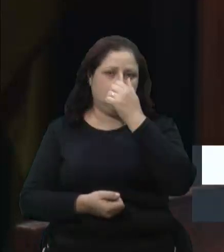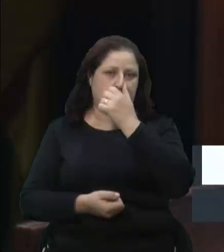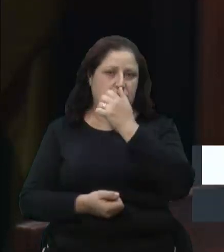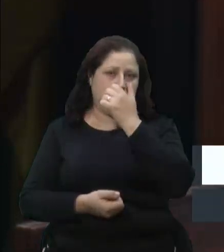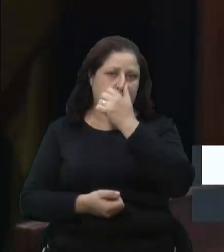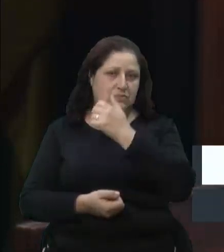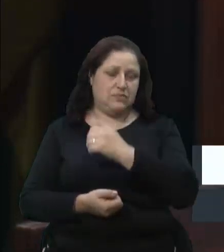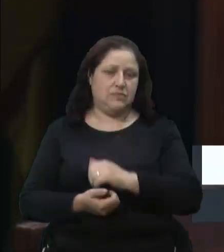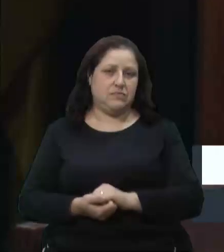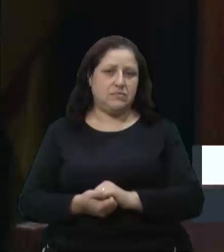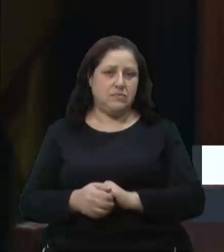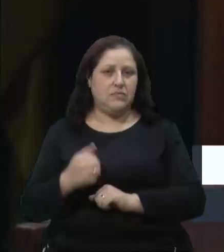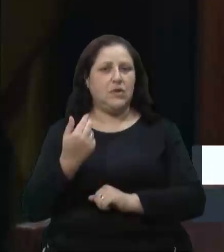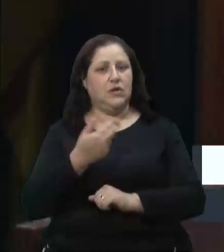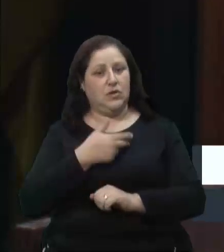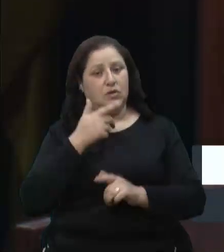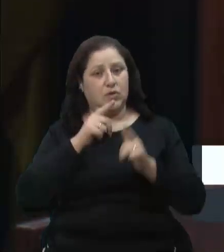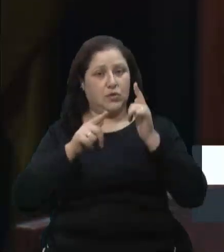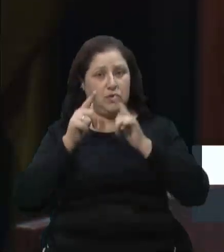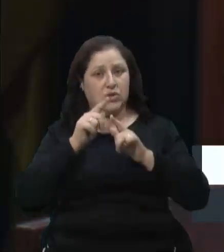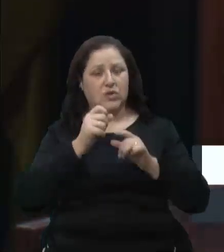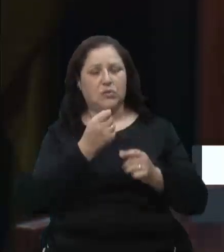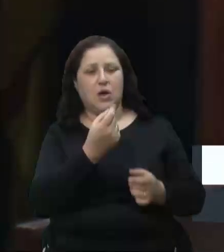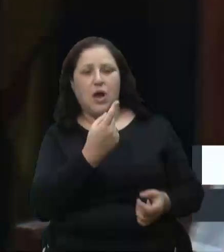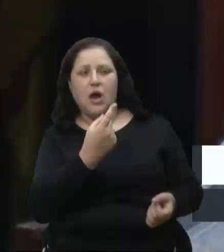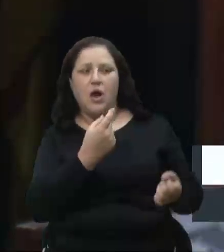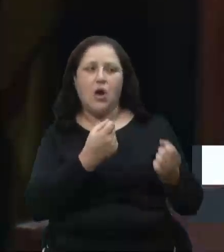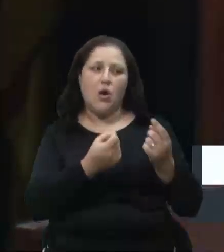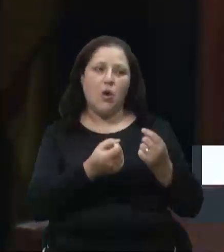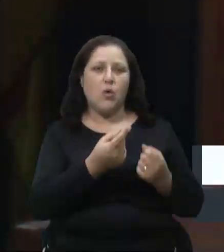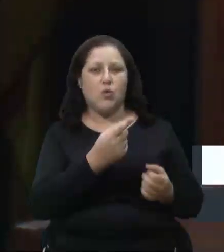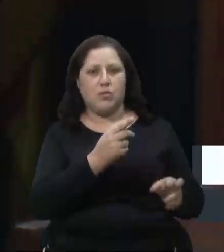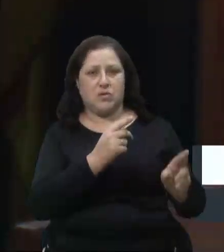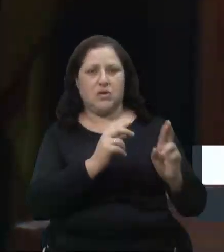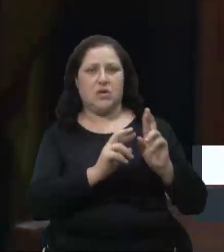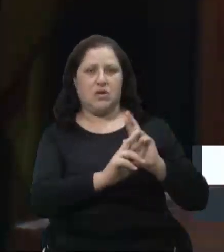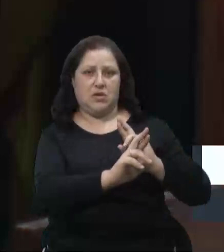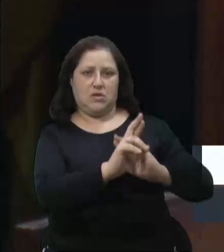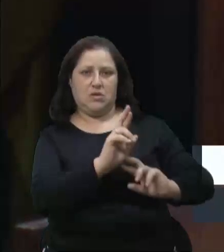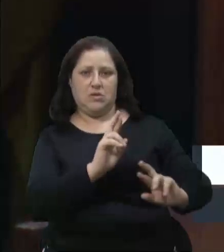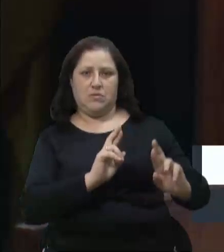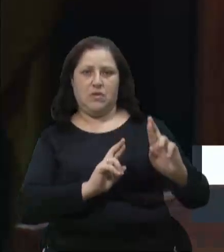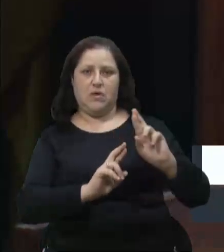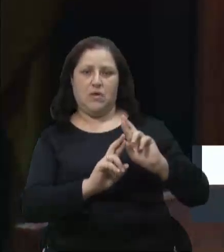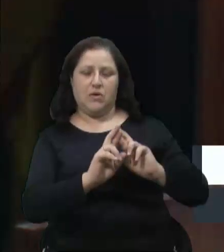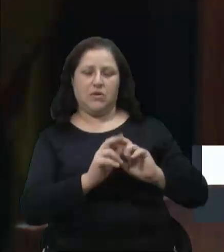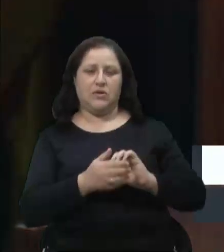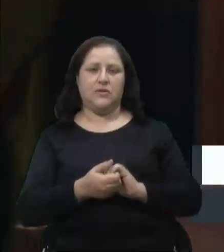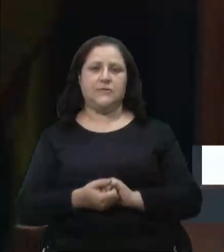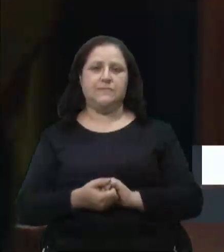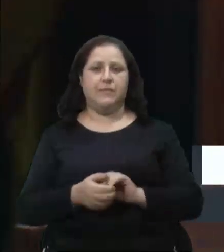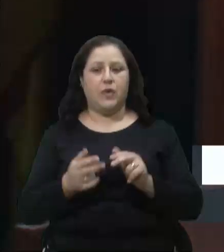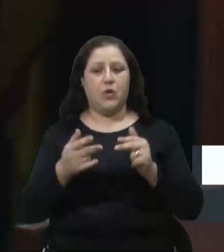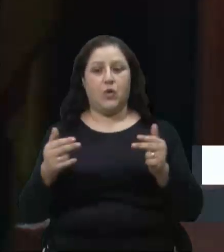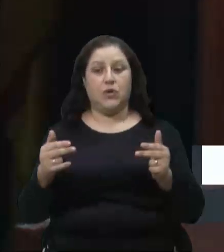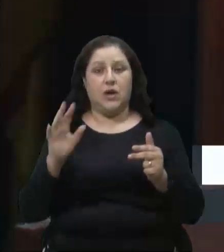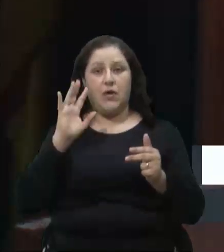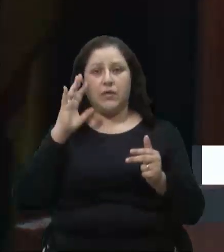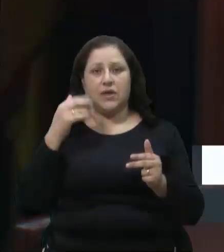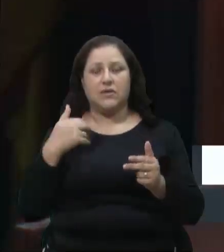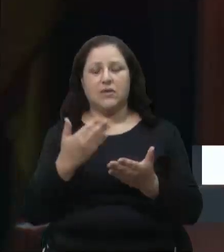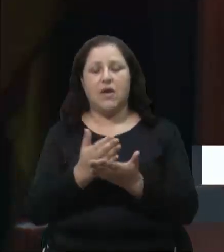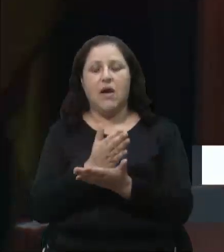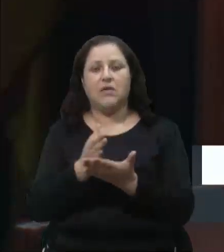E a gente conseguiu algumas respostas, e algo que acontece, a gente não tem muitas vezes